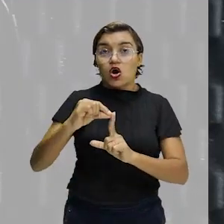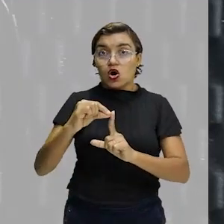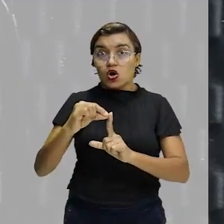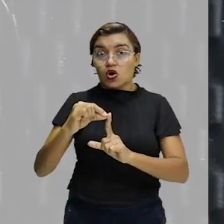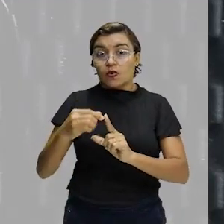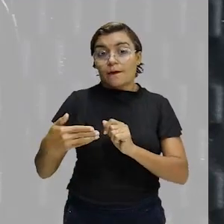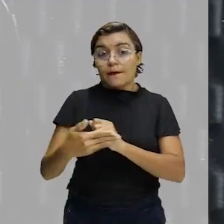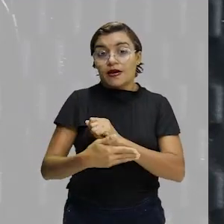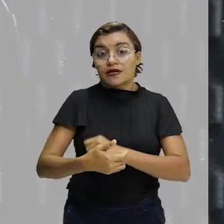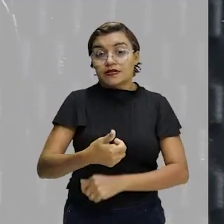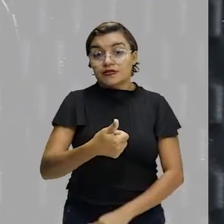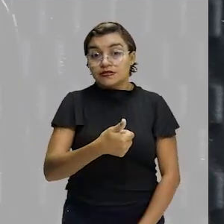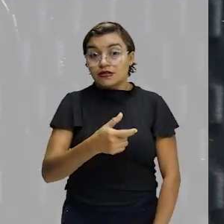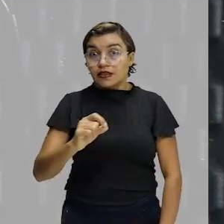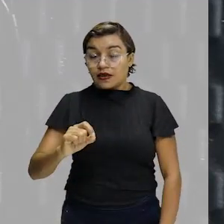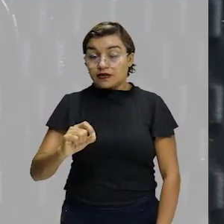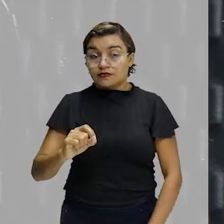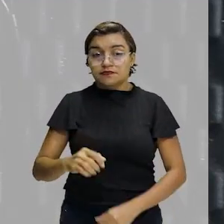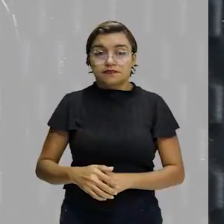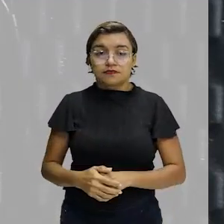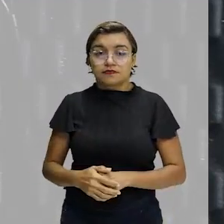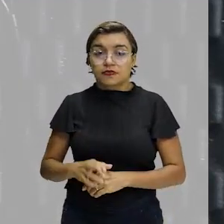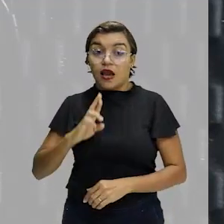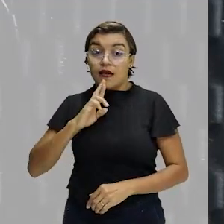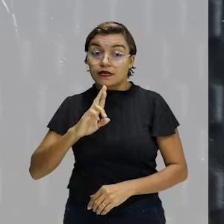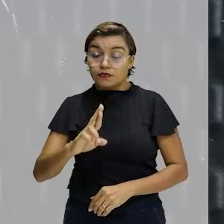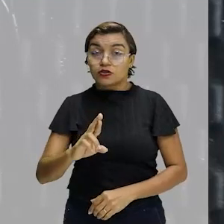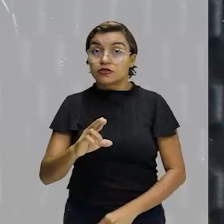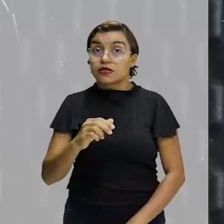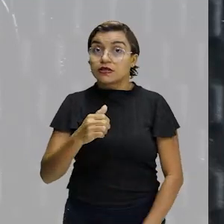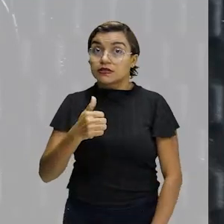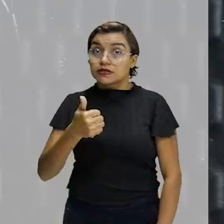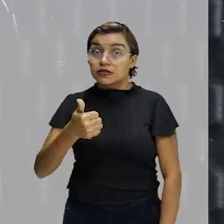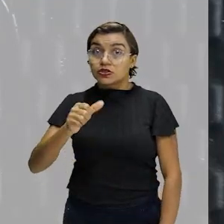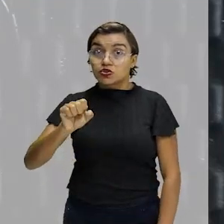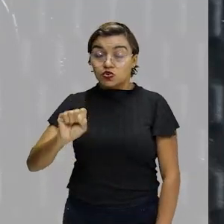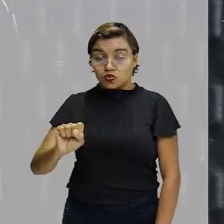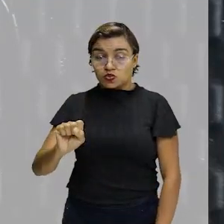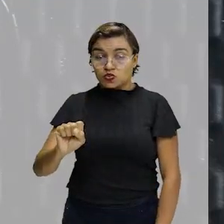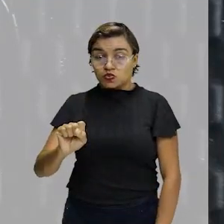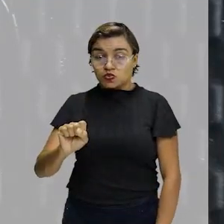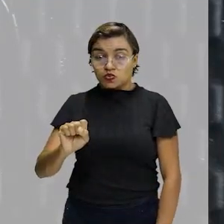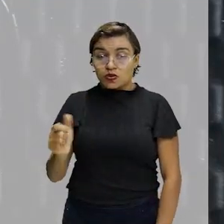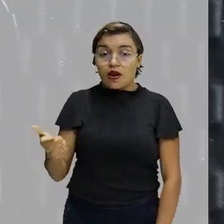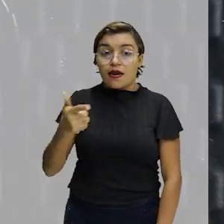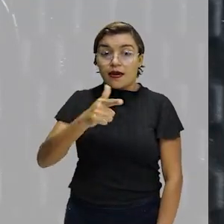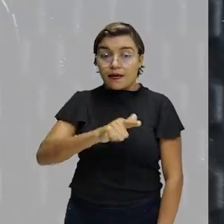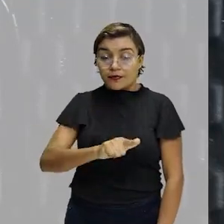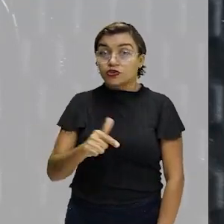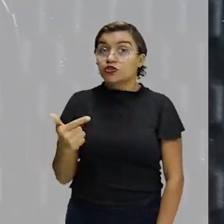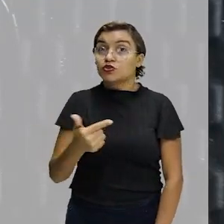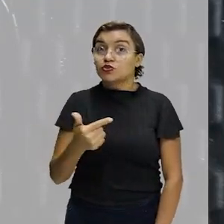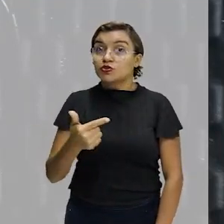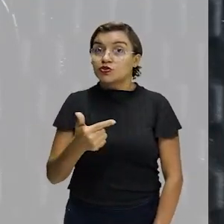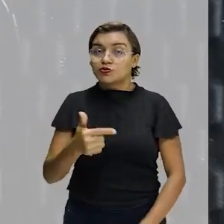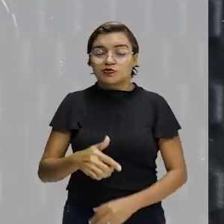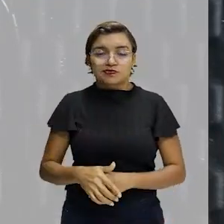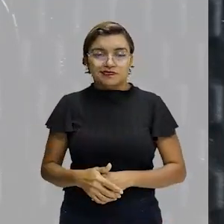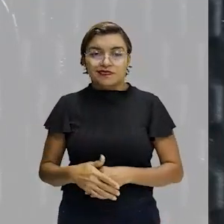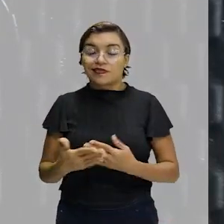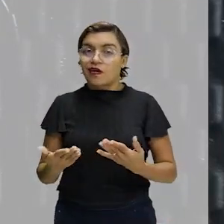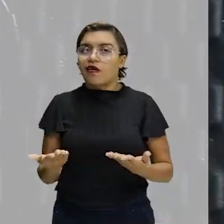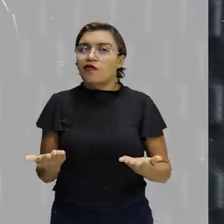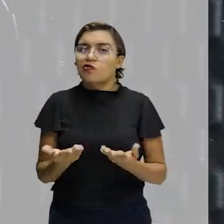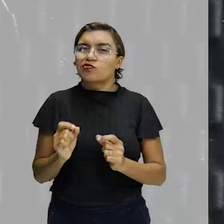O resultado aqui dá 18. Então, eu só repeti o meu segundo membro. E agora? Agora,